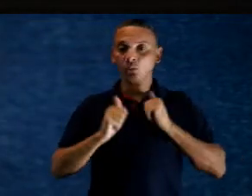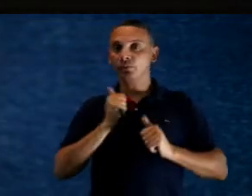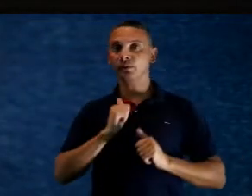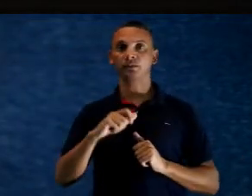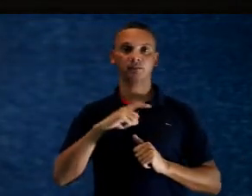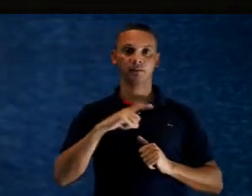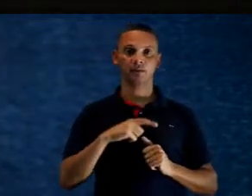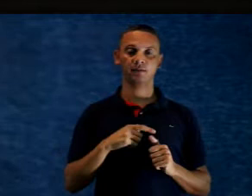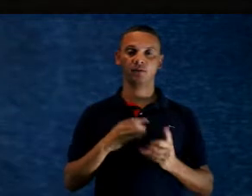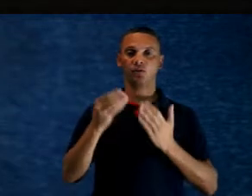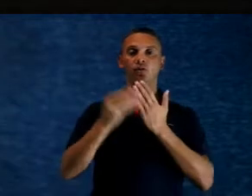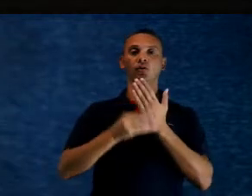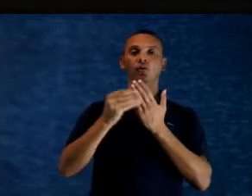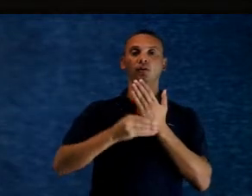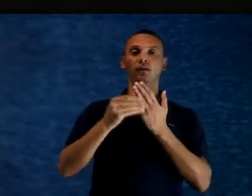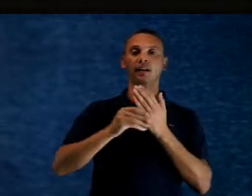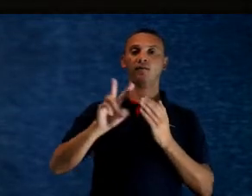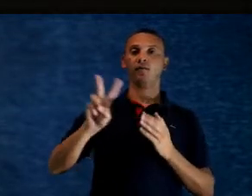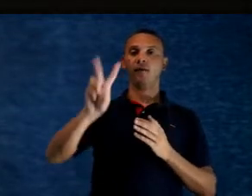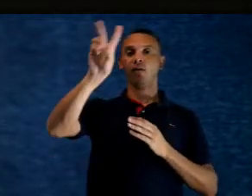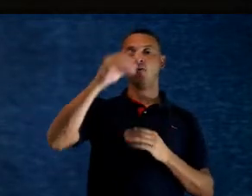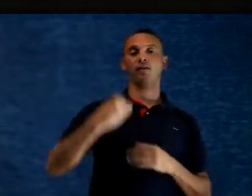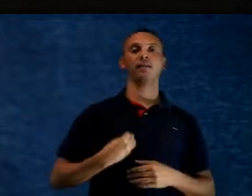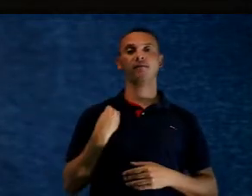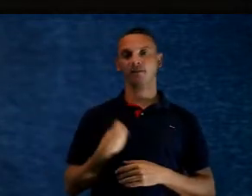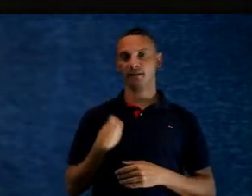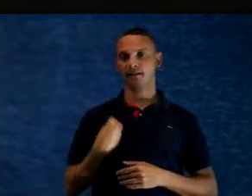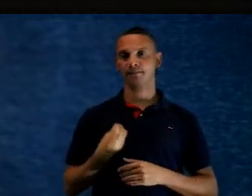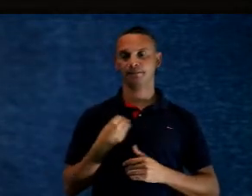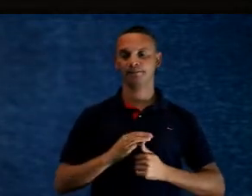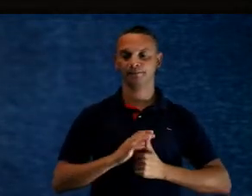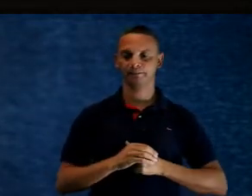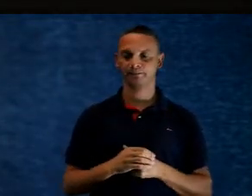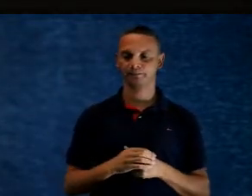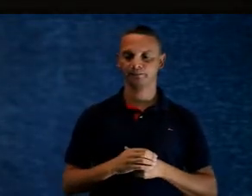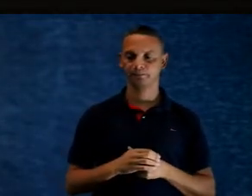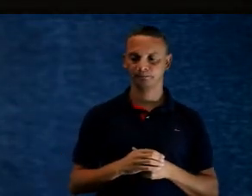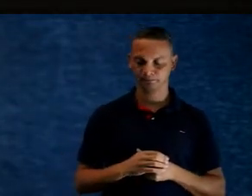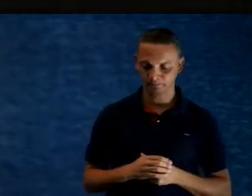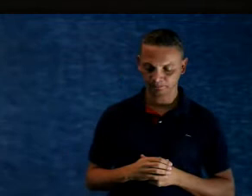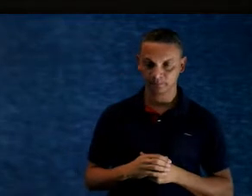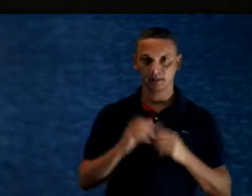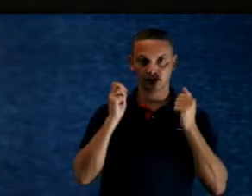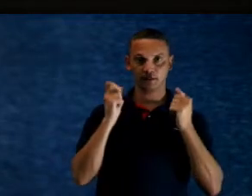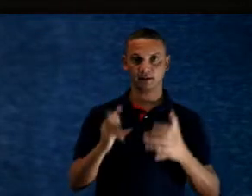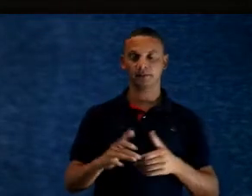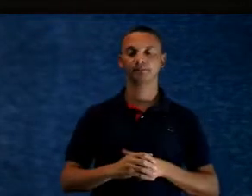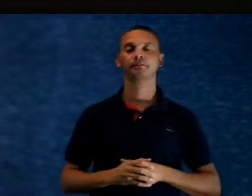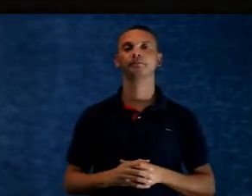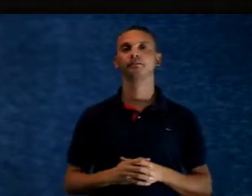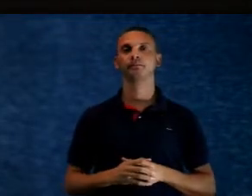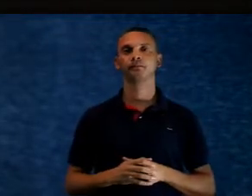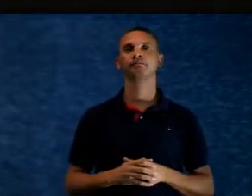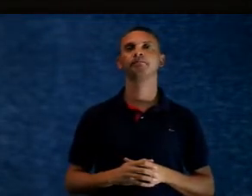delicadamente frias e transparentes, luminosas. Acordo, entretanto, com dificuldade e um travo ácido